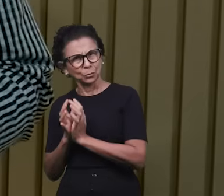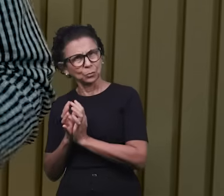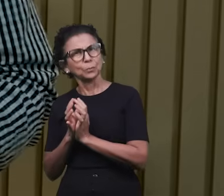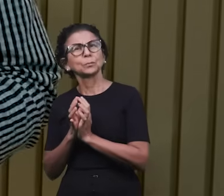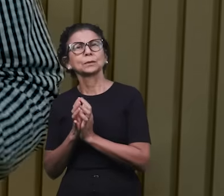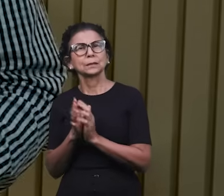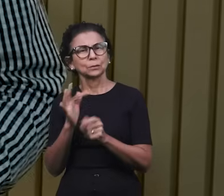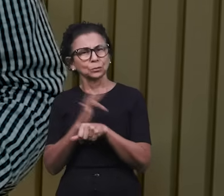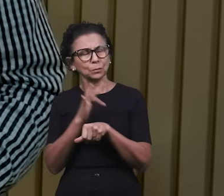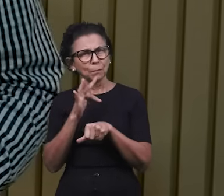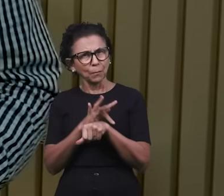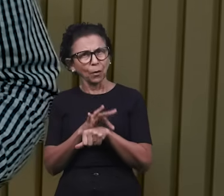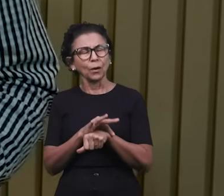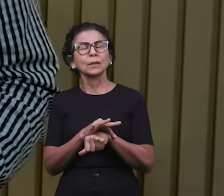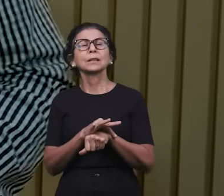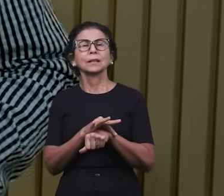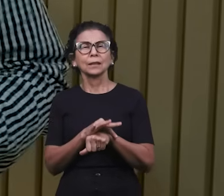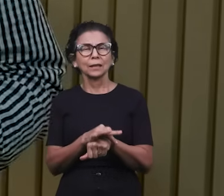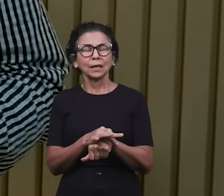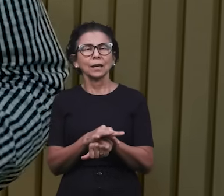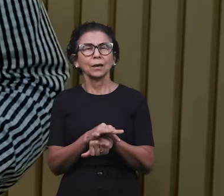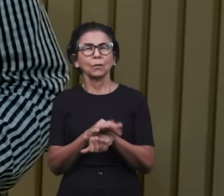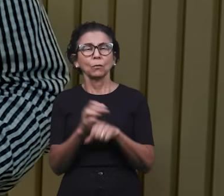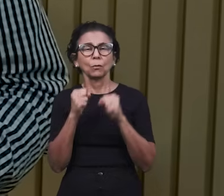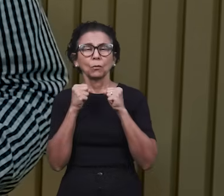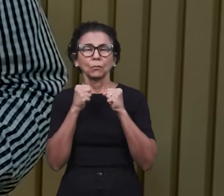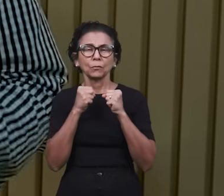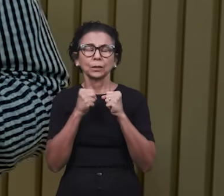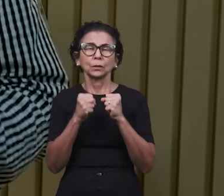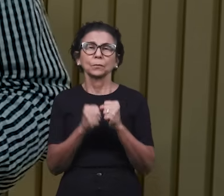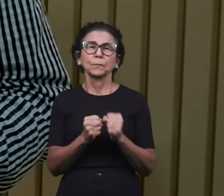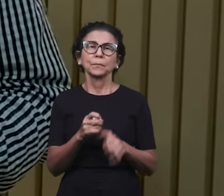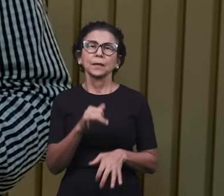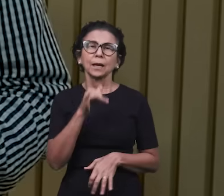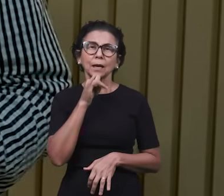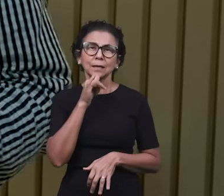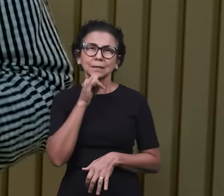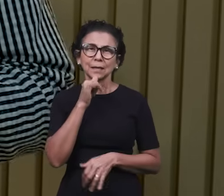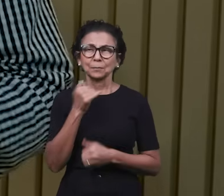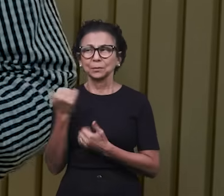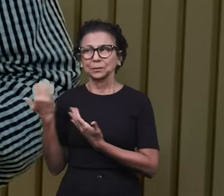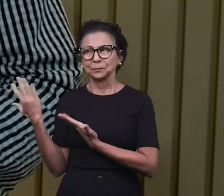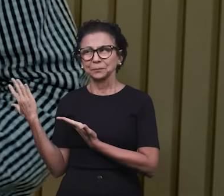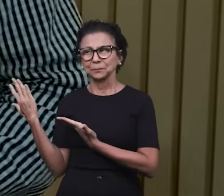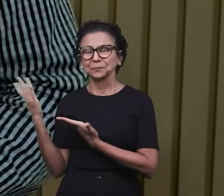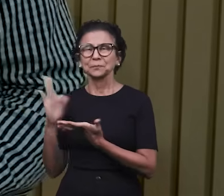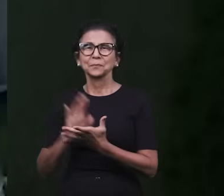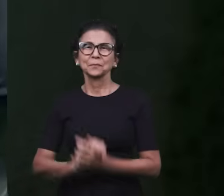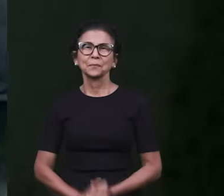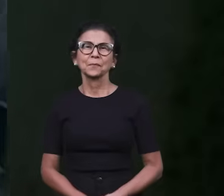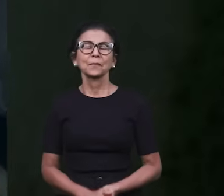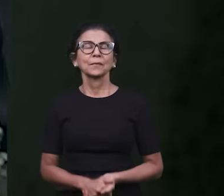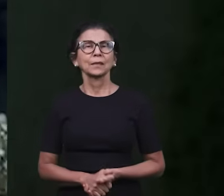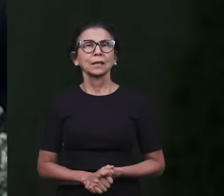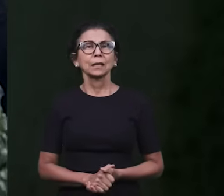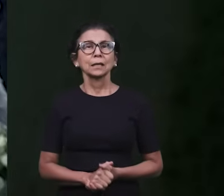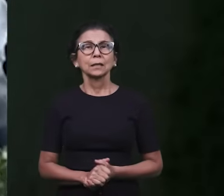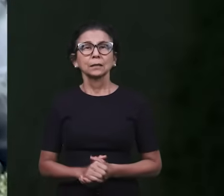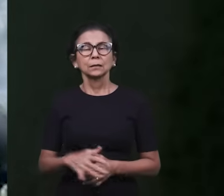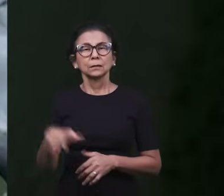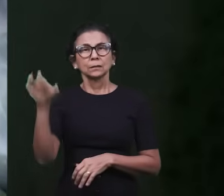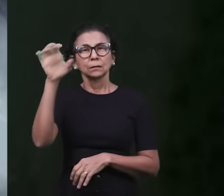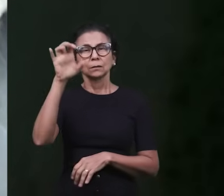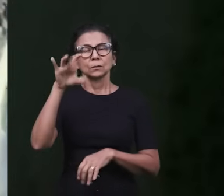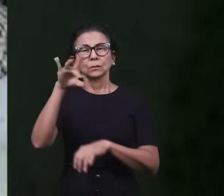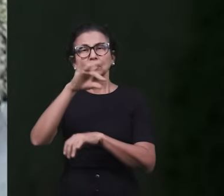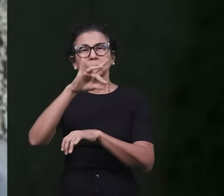culturas que resistem bem ao frio e têm um ciclo curto, como por exemplo as hortaliças. Nas regiões